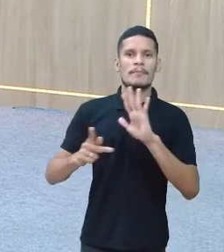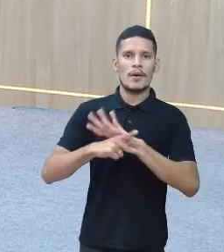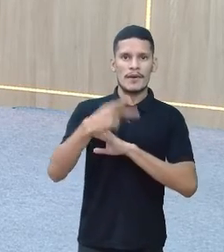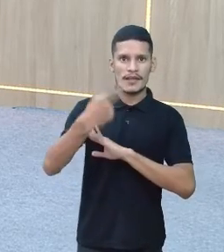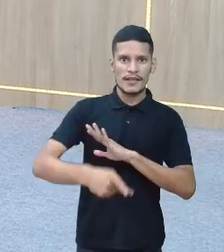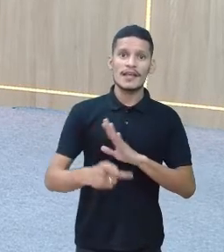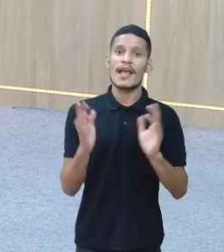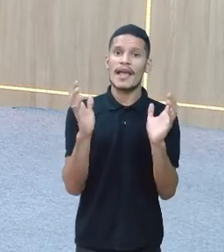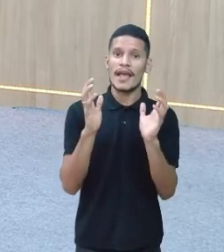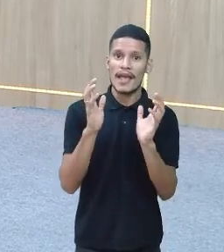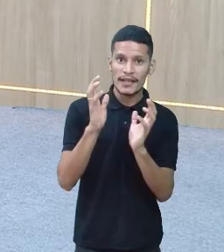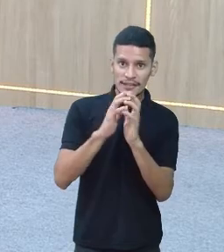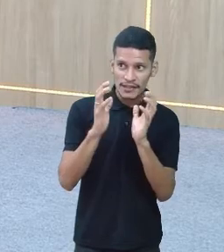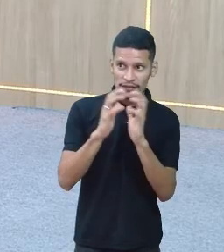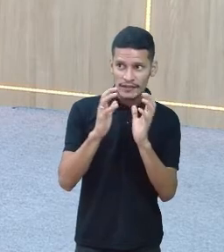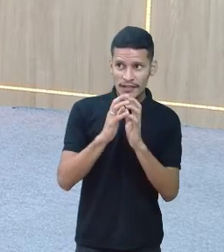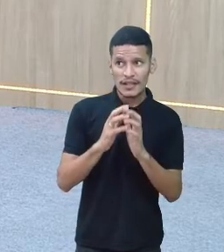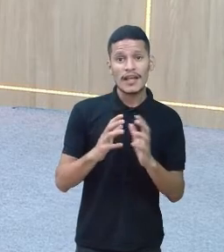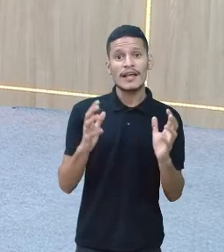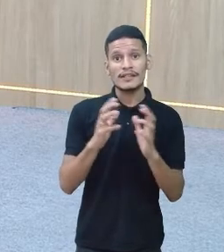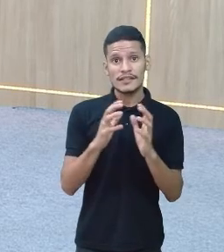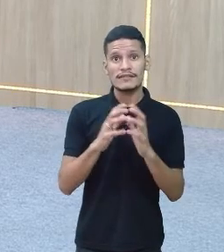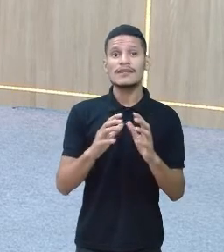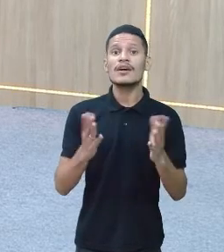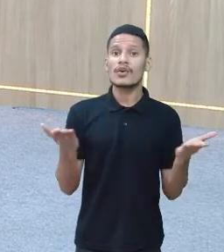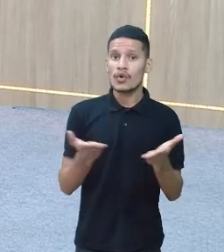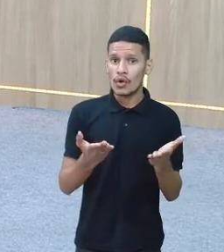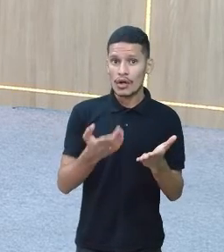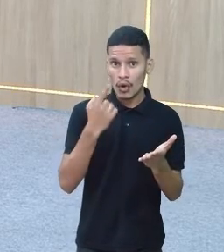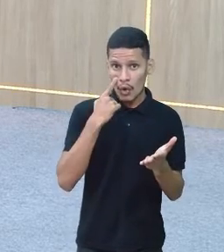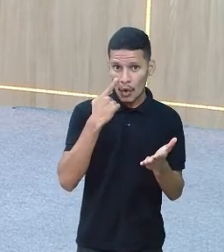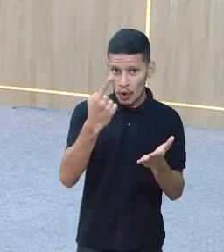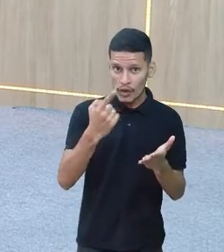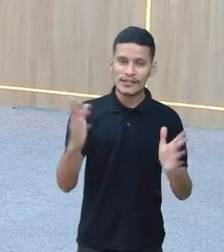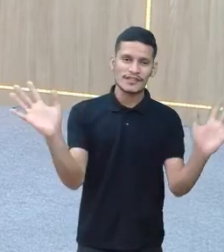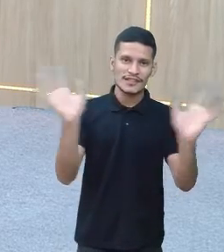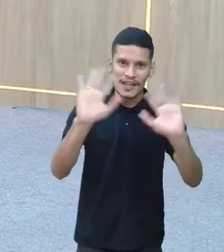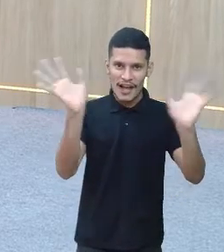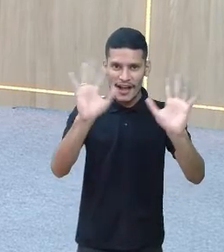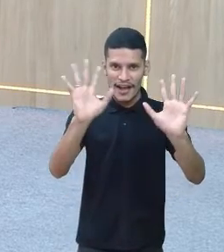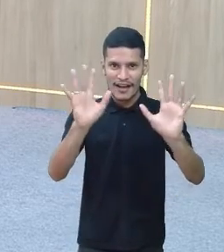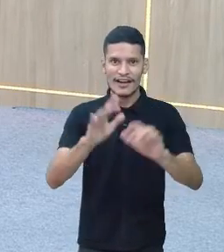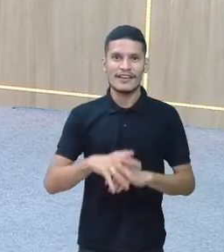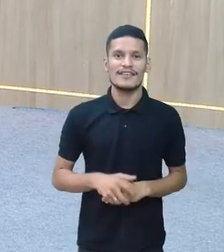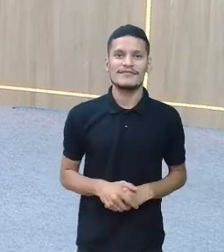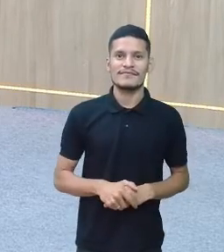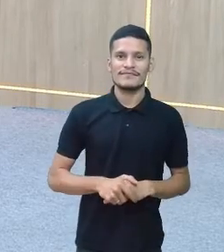Recife. Eu acho que é a história do Recife agora, né? Tchau, pessoal!